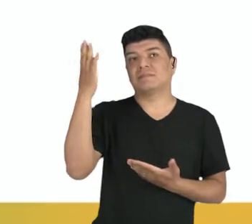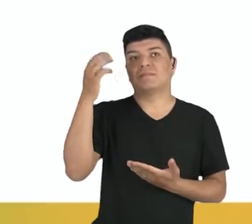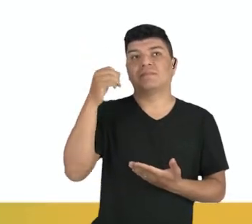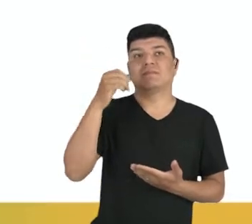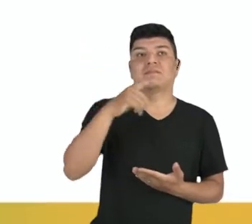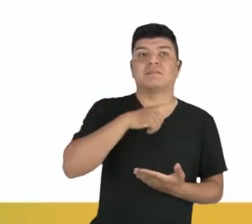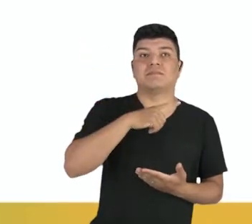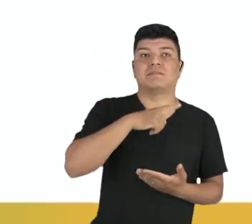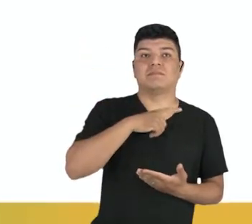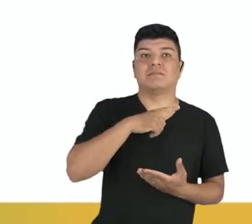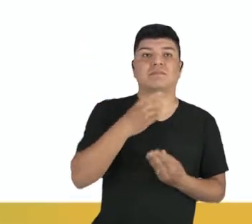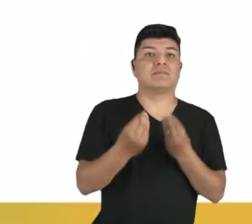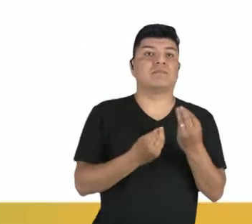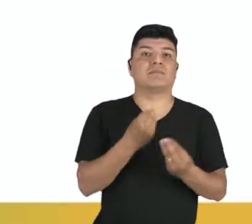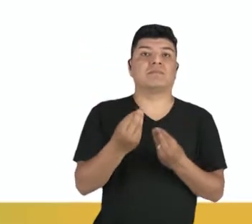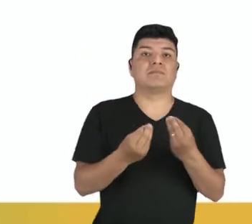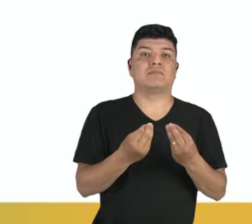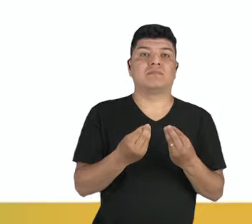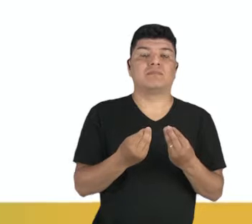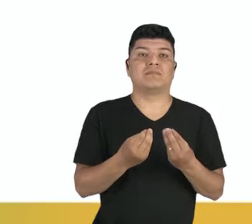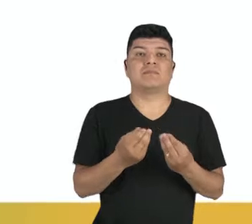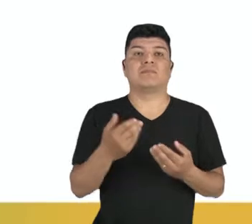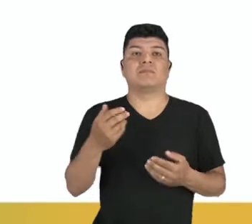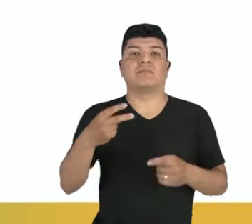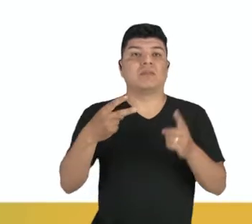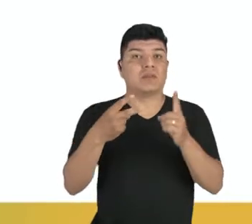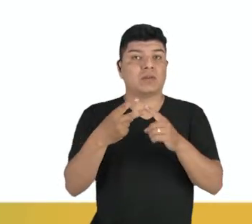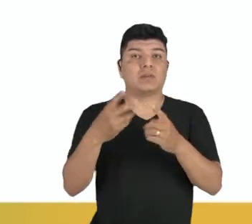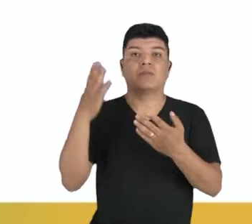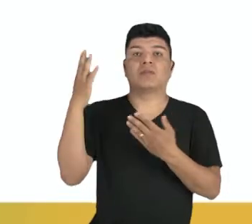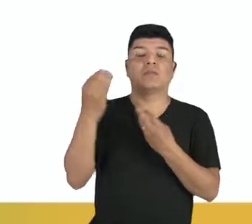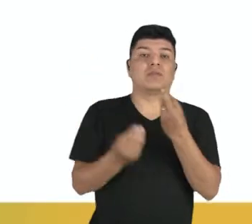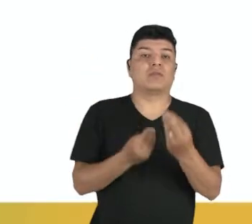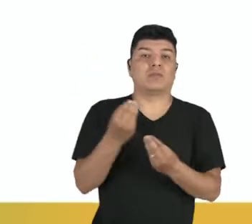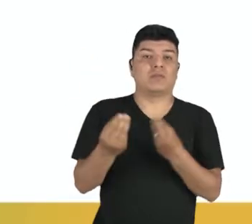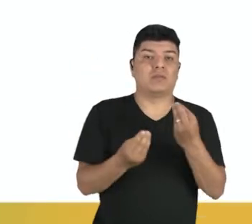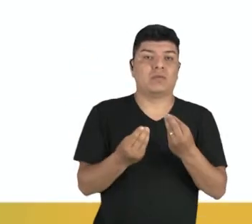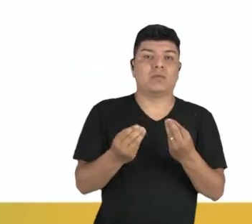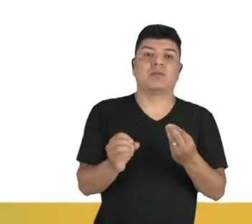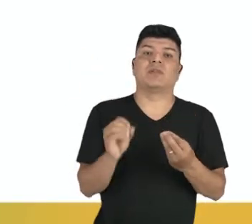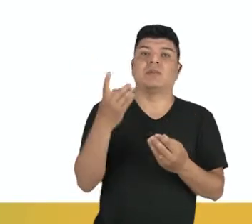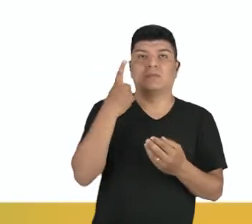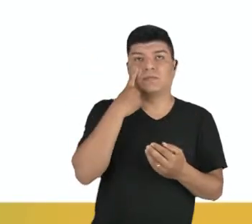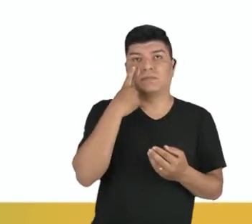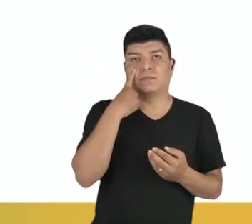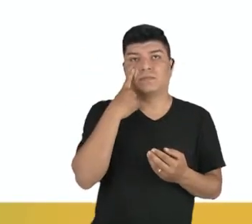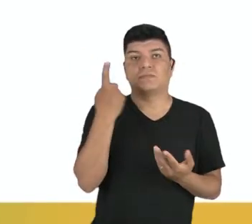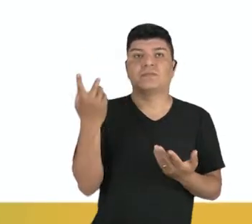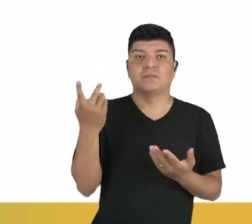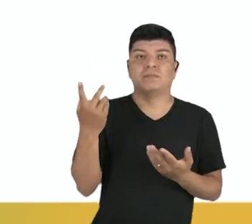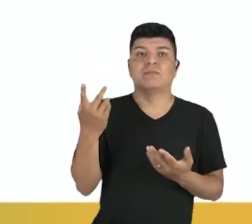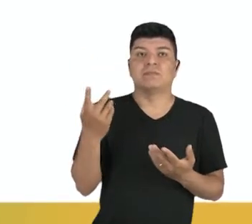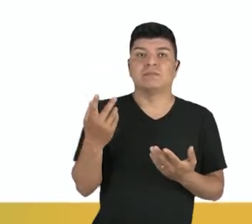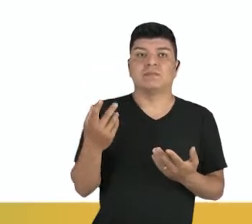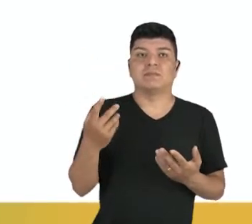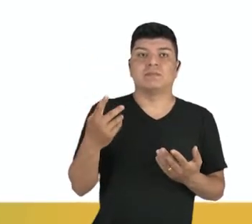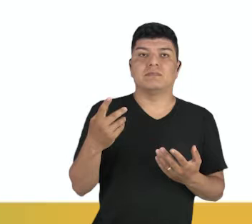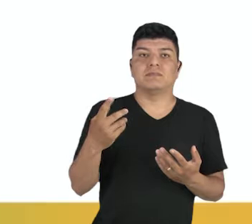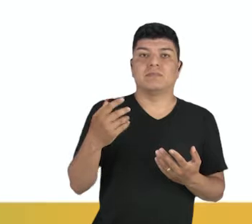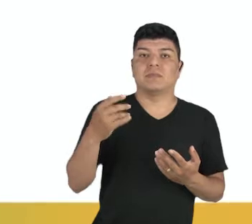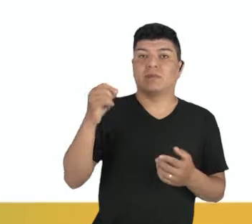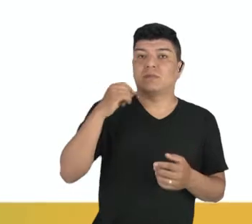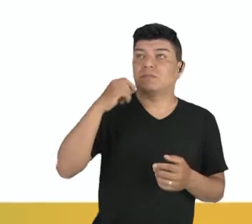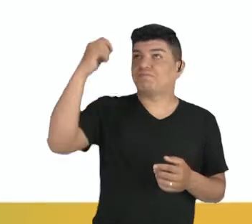efeito estufa, como é que seria, no primeiro ladinho aí, e no segundo, com o efeito estufa. Vocês estão observando aí as incidências do raio de